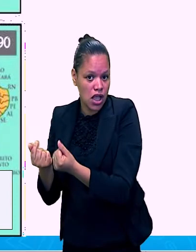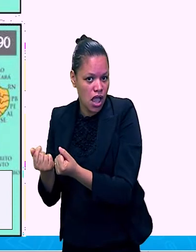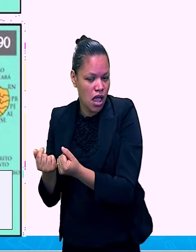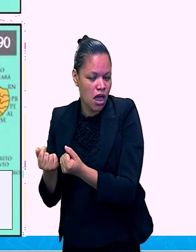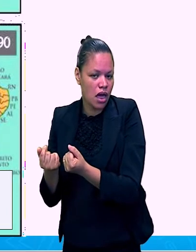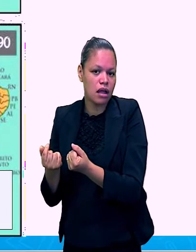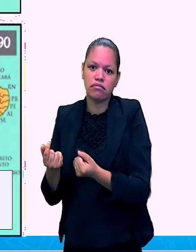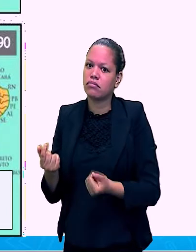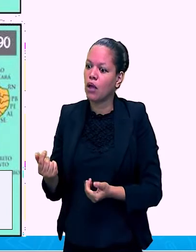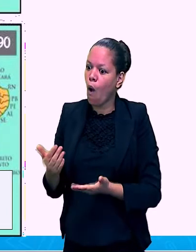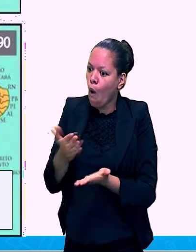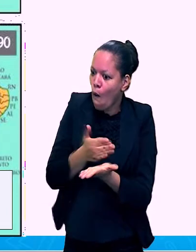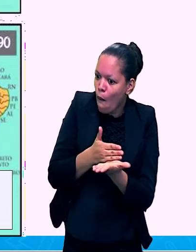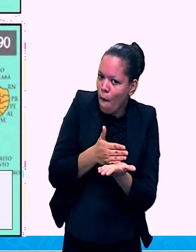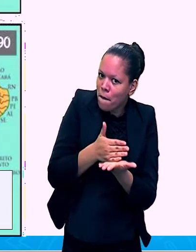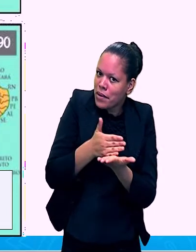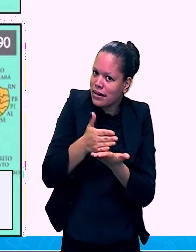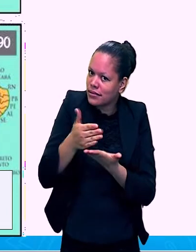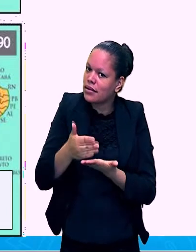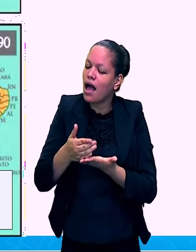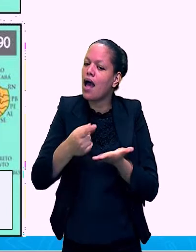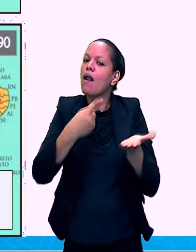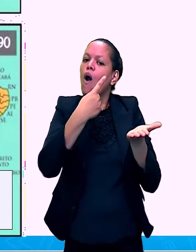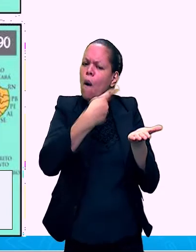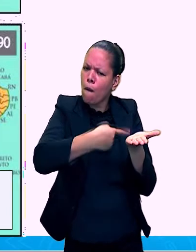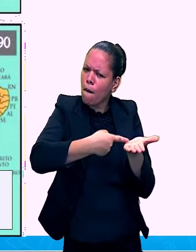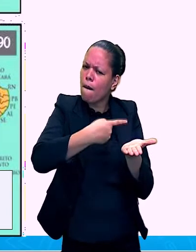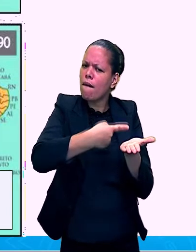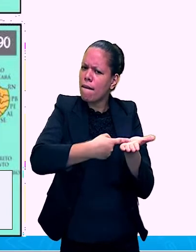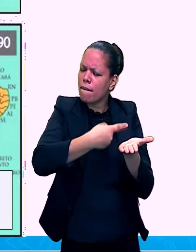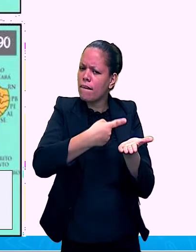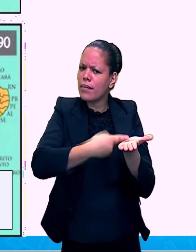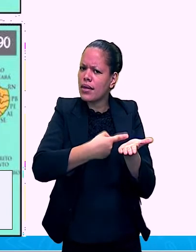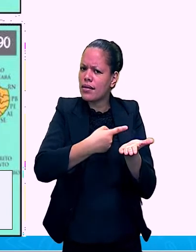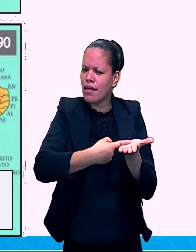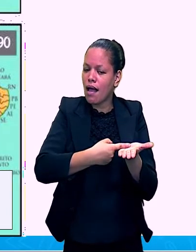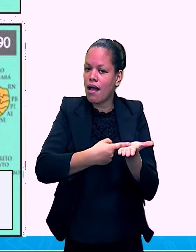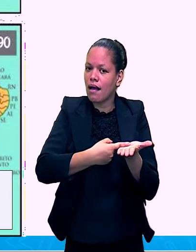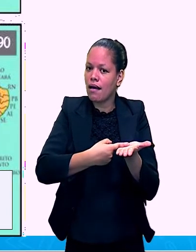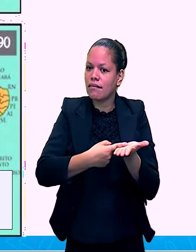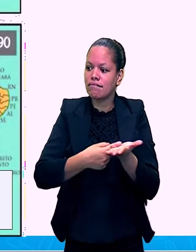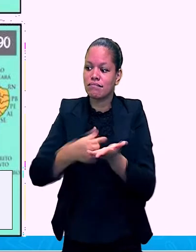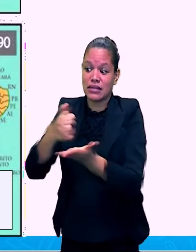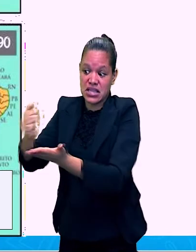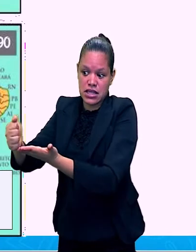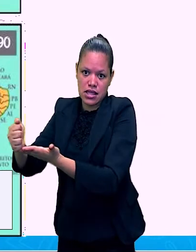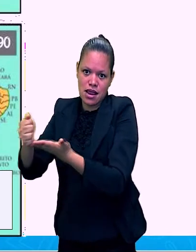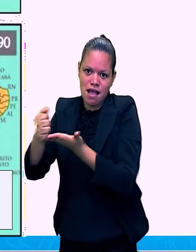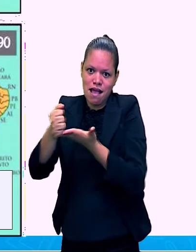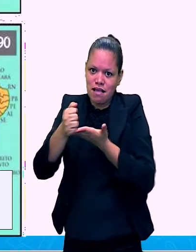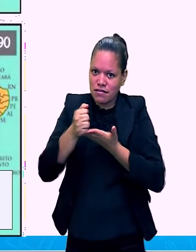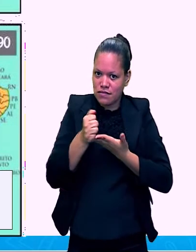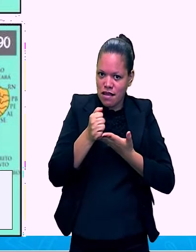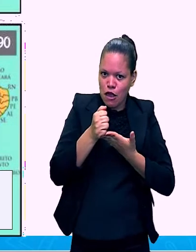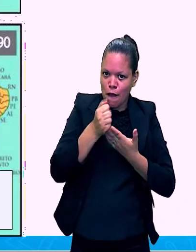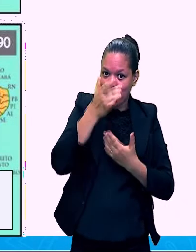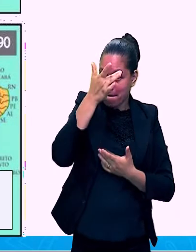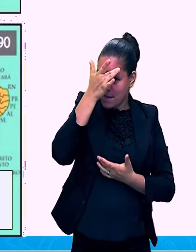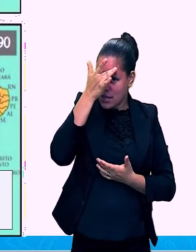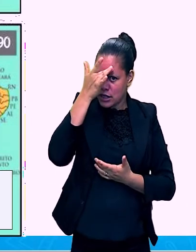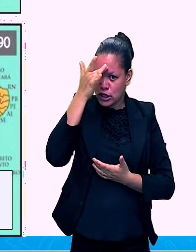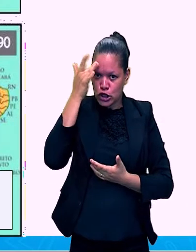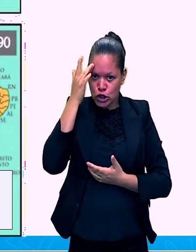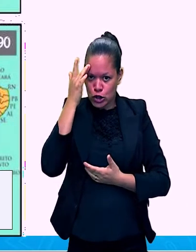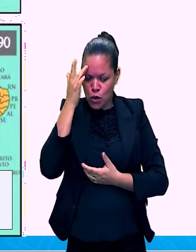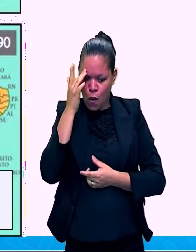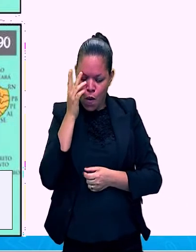gente deixa vocês utilizarem aquele pedacinho ali. Além de trazer algumas pessoas para cuidar